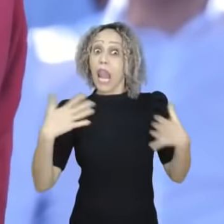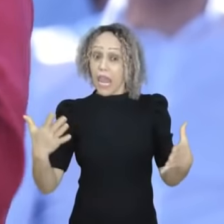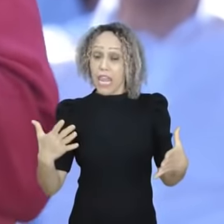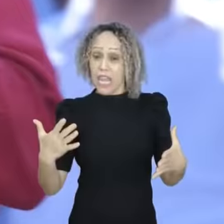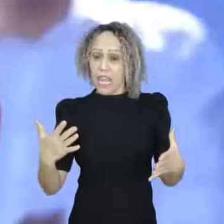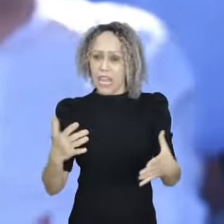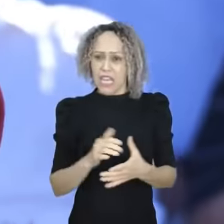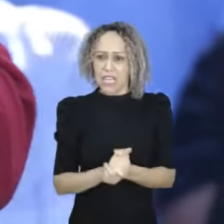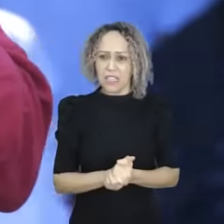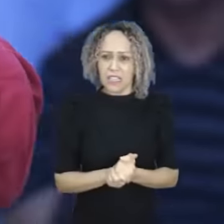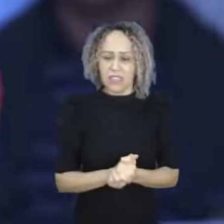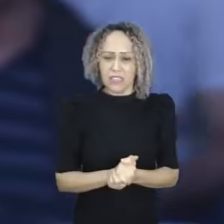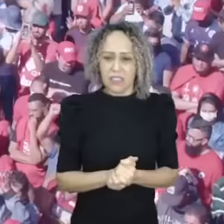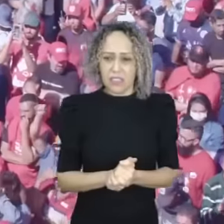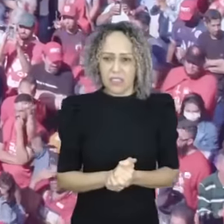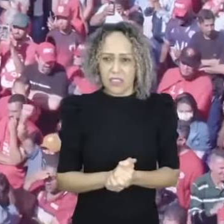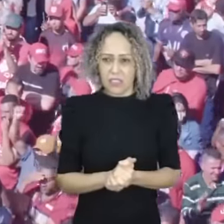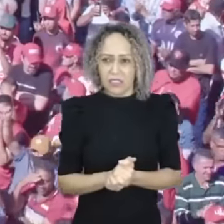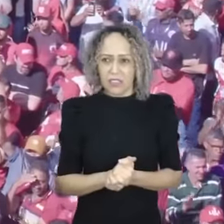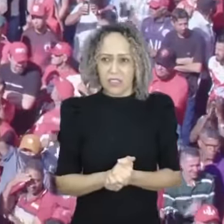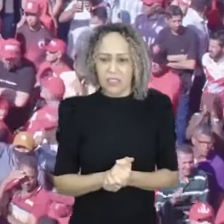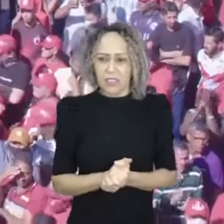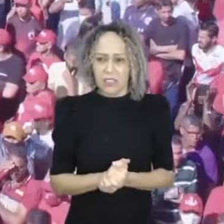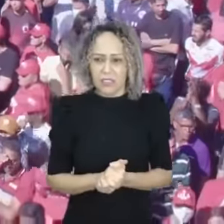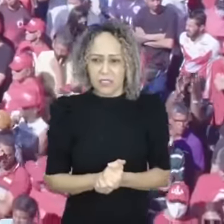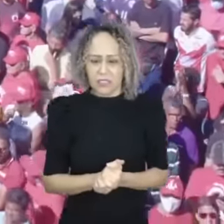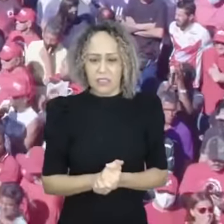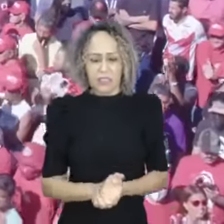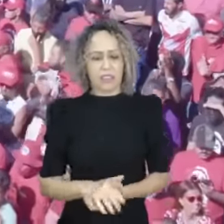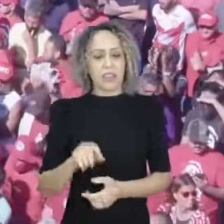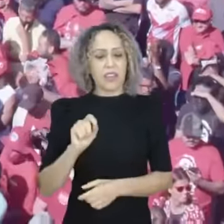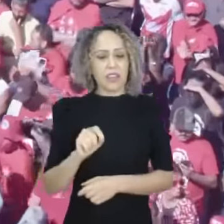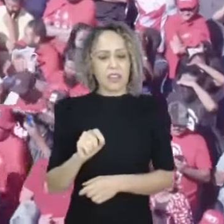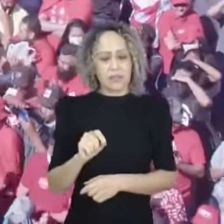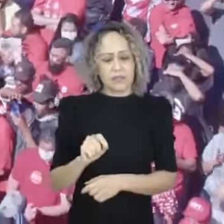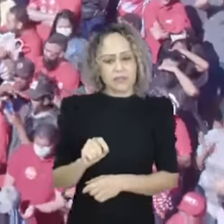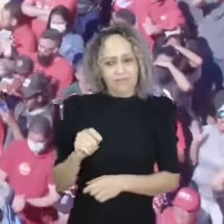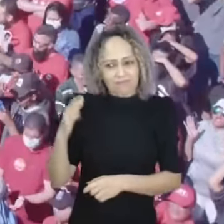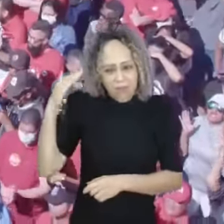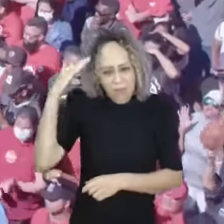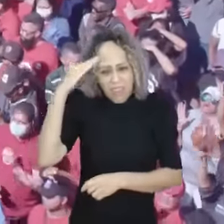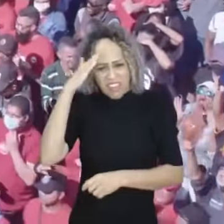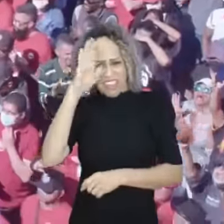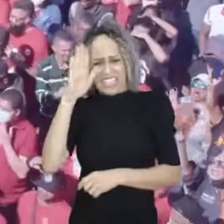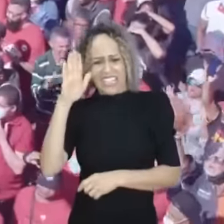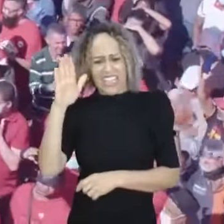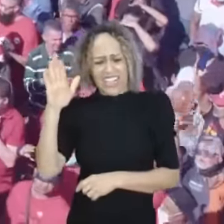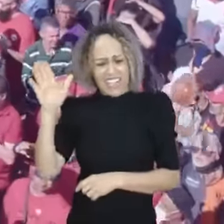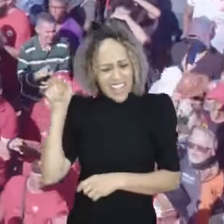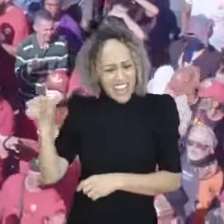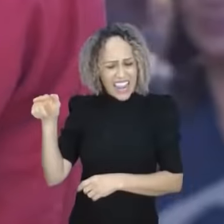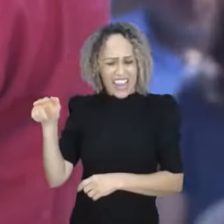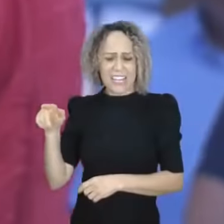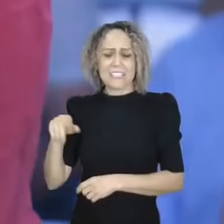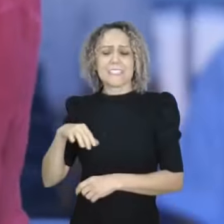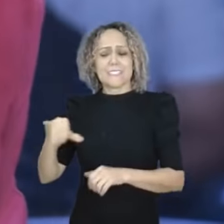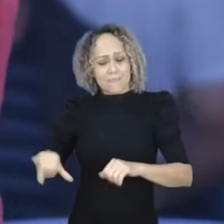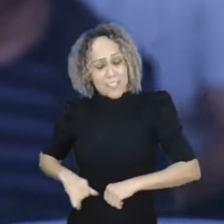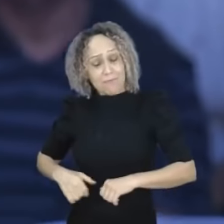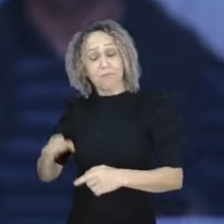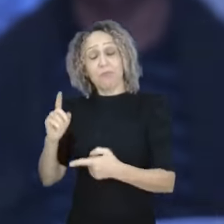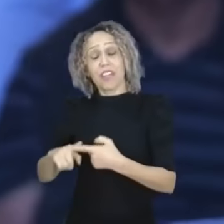diabo amassou, porque ele sabe que ele mentiu. Ele sabe que ele enganou a sociedade brasileira. Ele sabe que ele enganou os